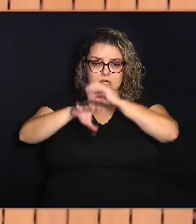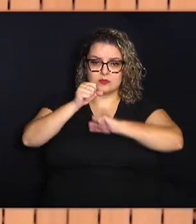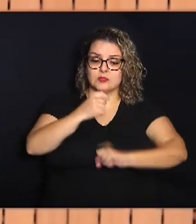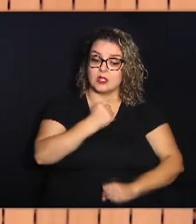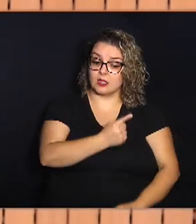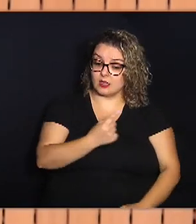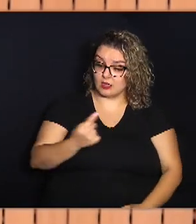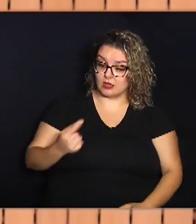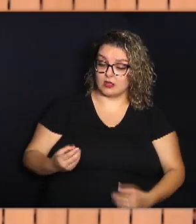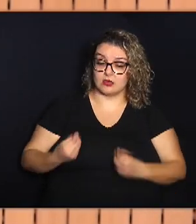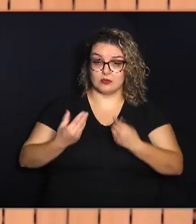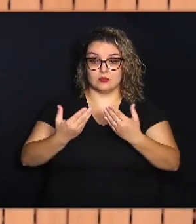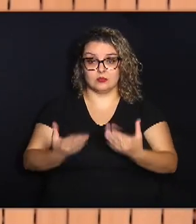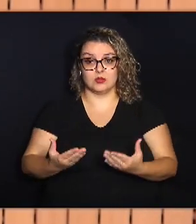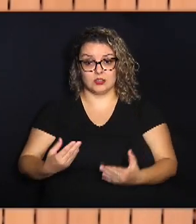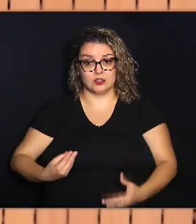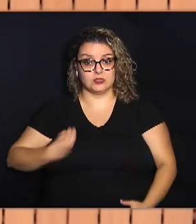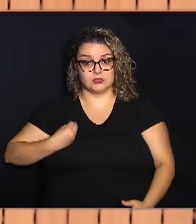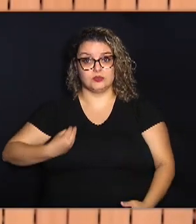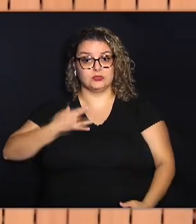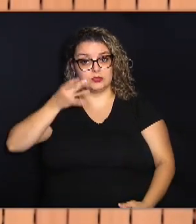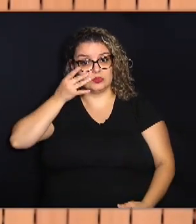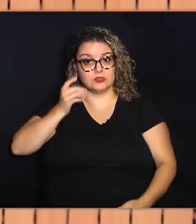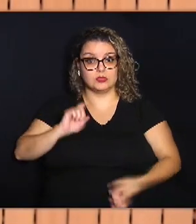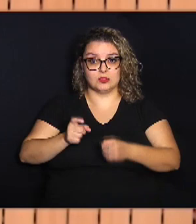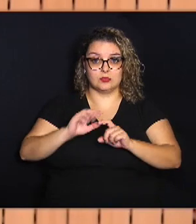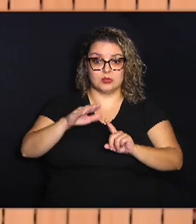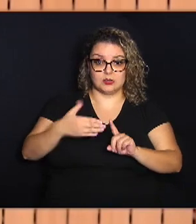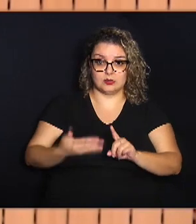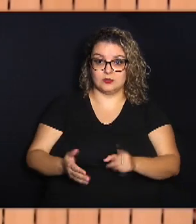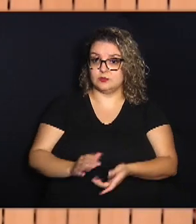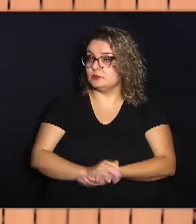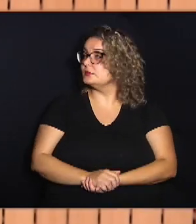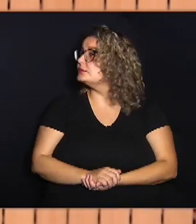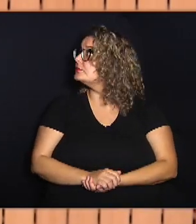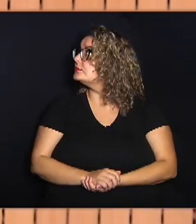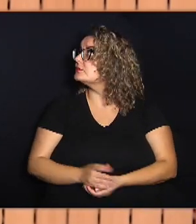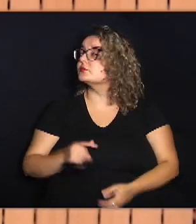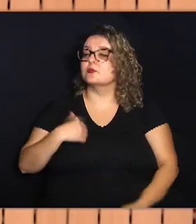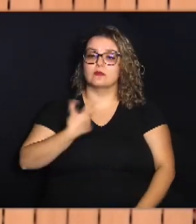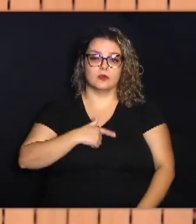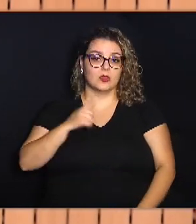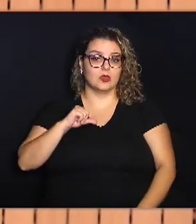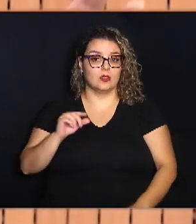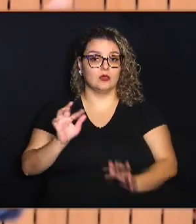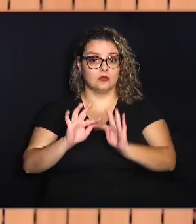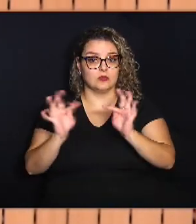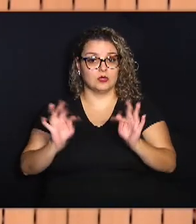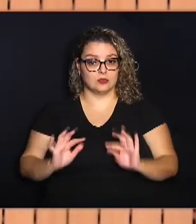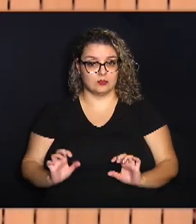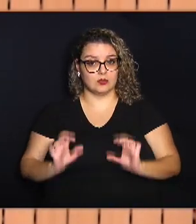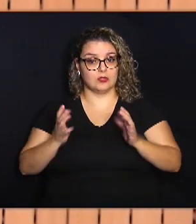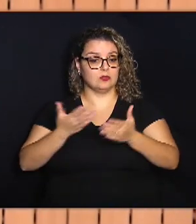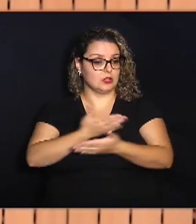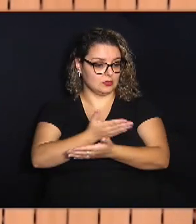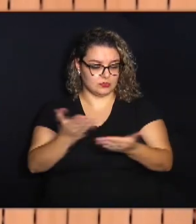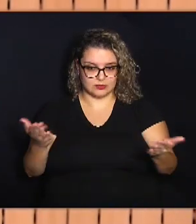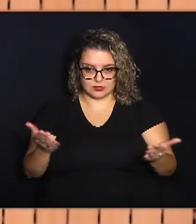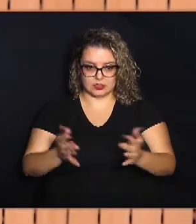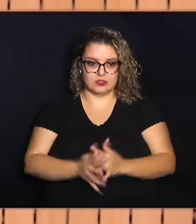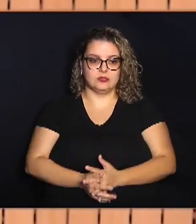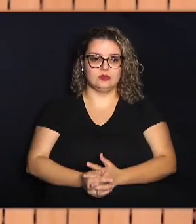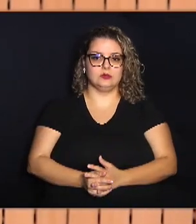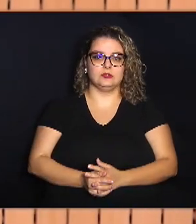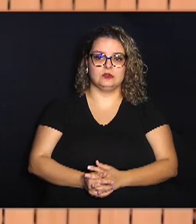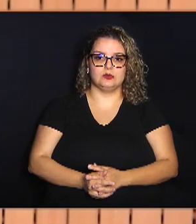um trouxe aos presentes na solenidade. A gente sai daqui muito feliz. E o evento é de vocês. Vocês estão